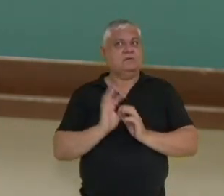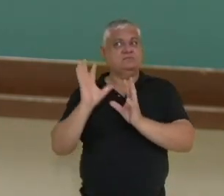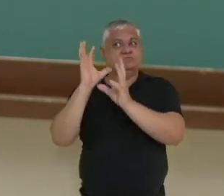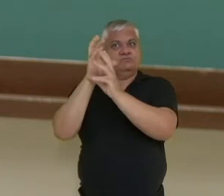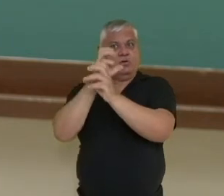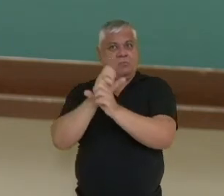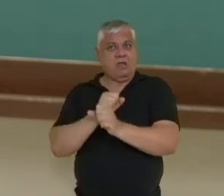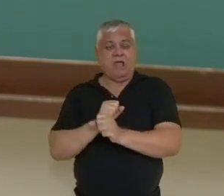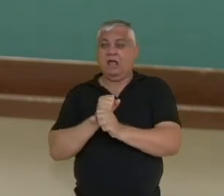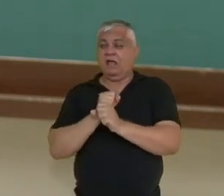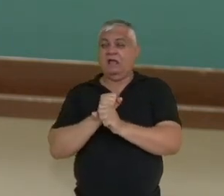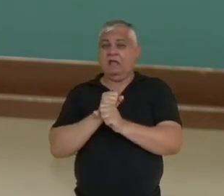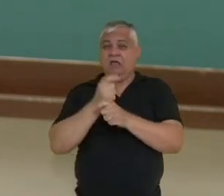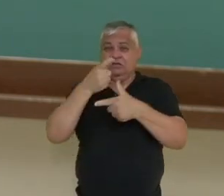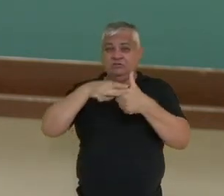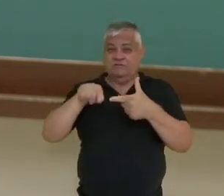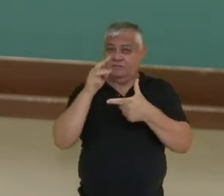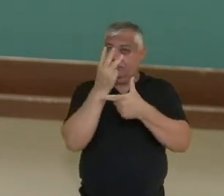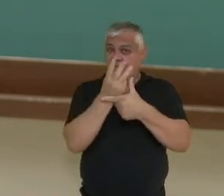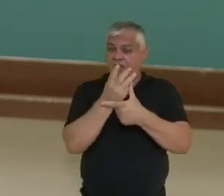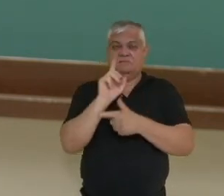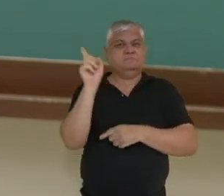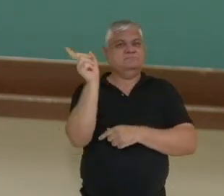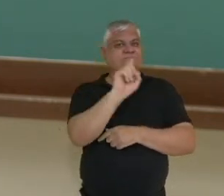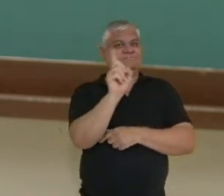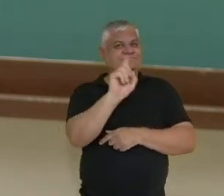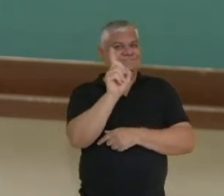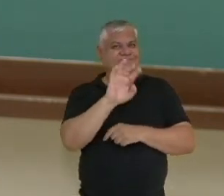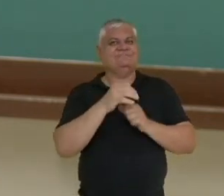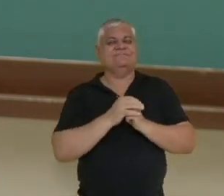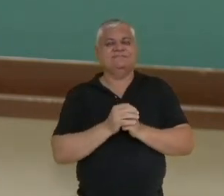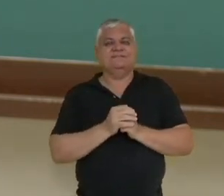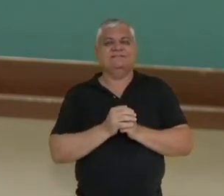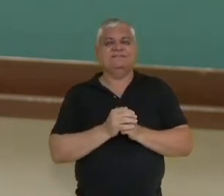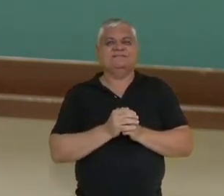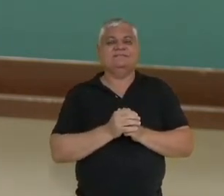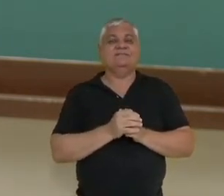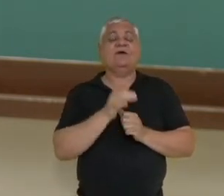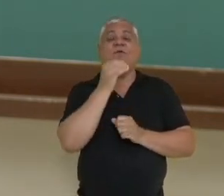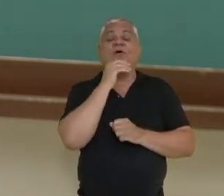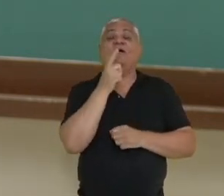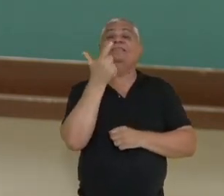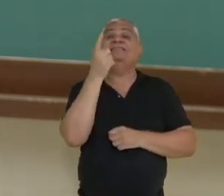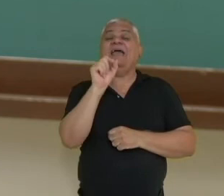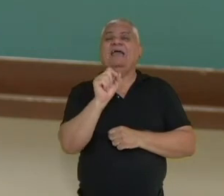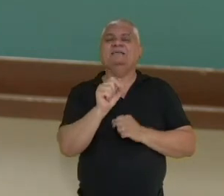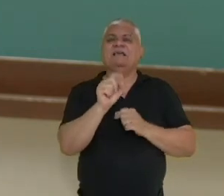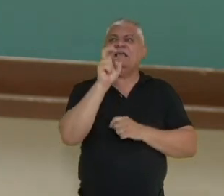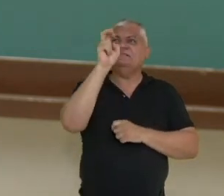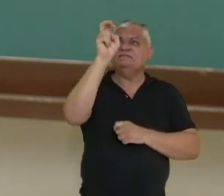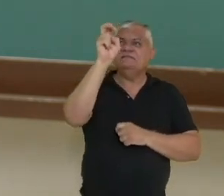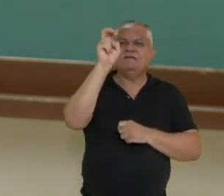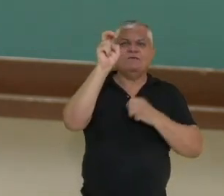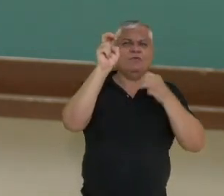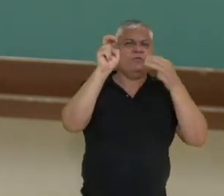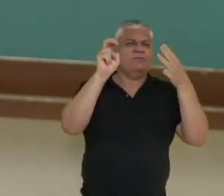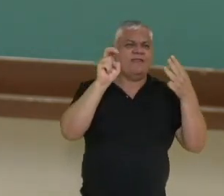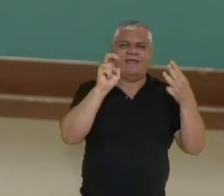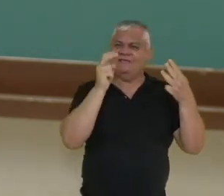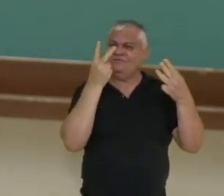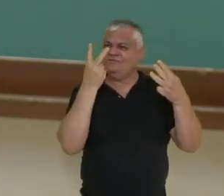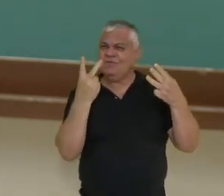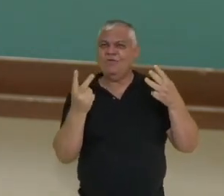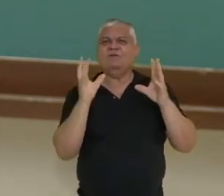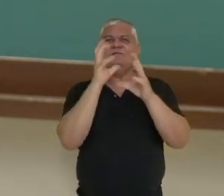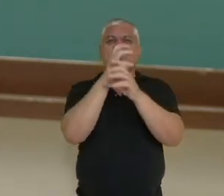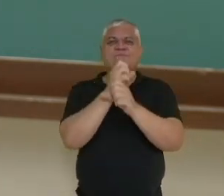por 3. Não, nós temos que somar a quantidade dos 10 doces. Então, por isso, que quando eu expliquei o